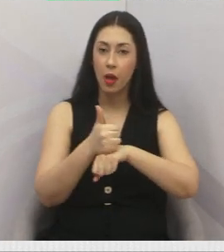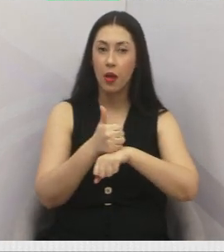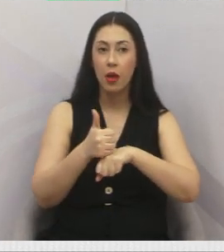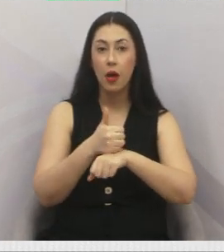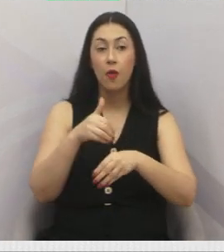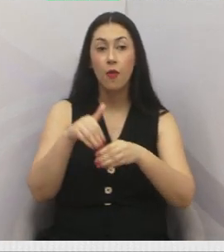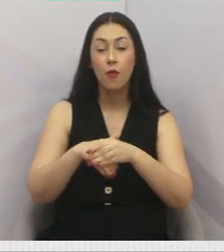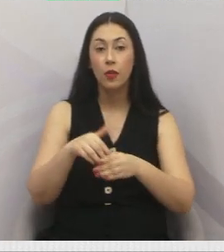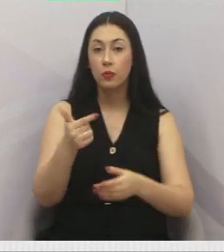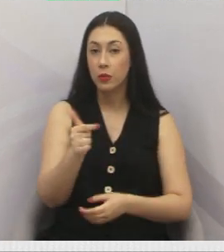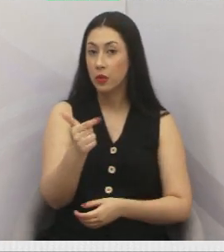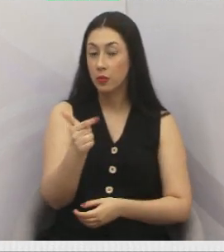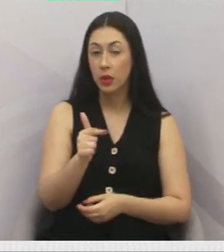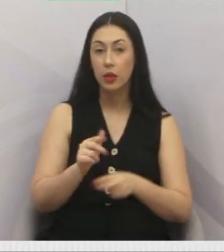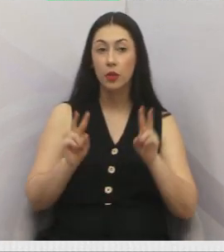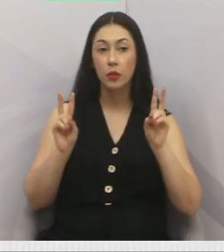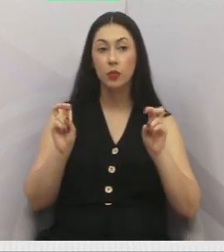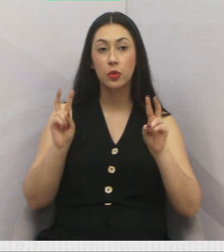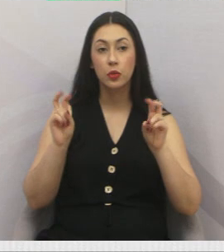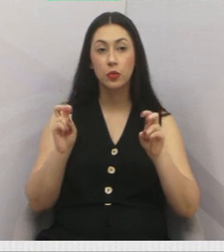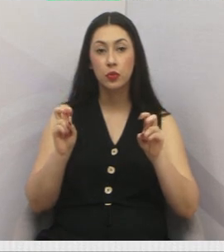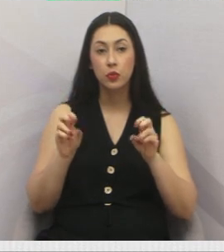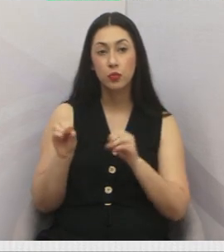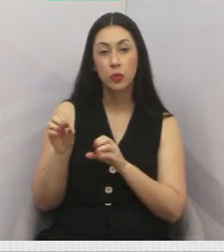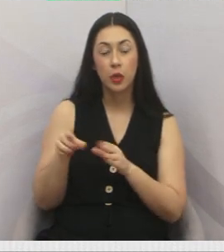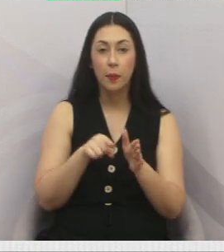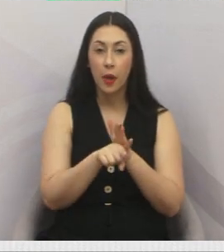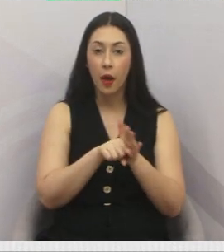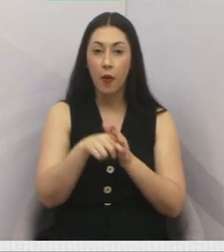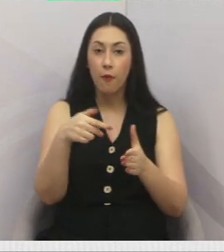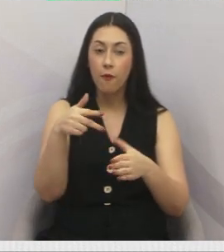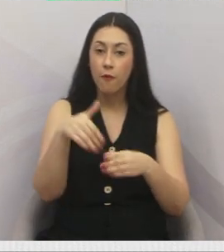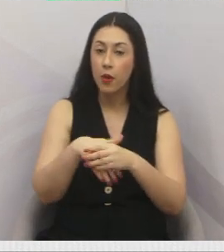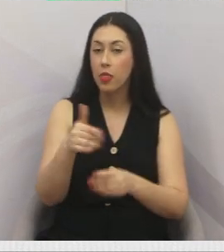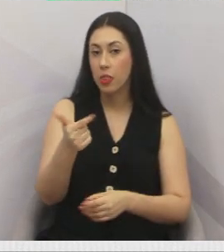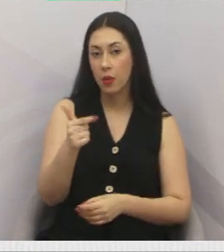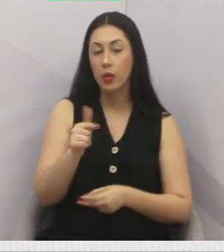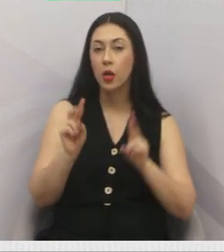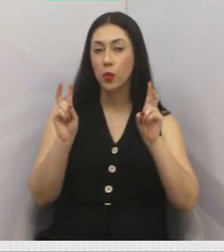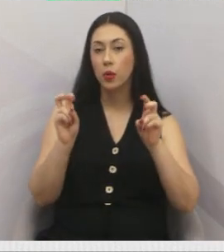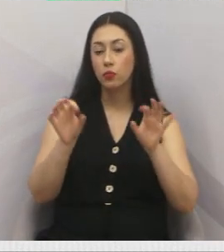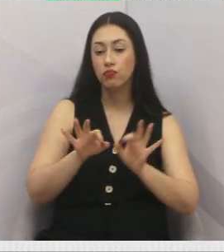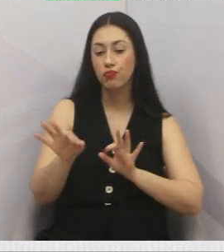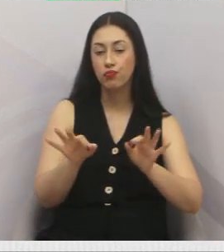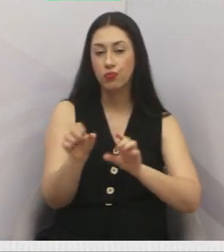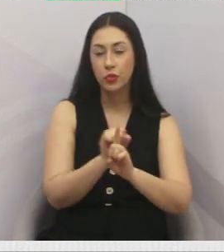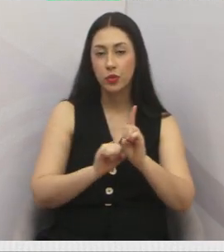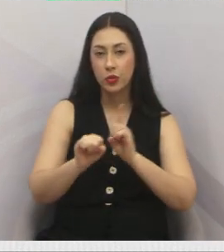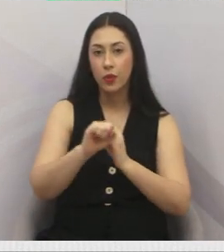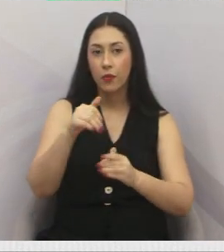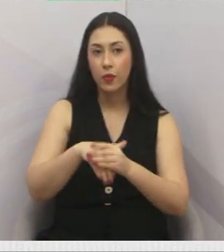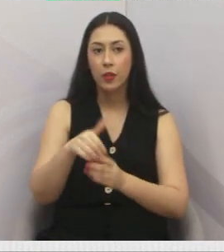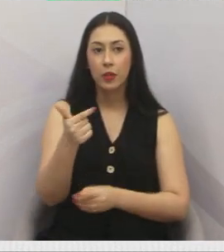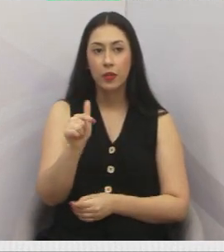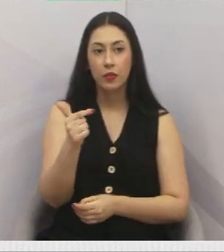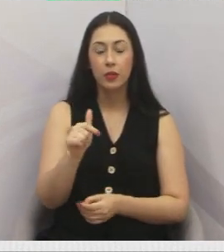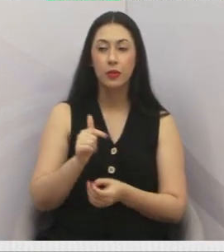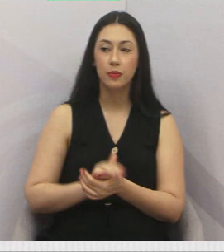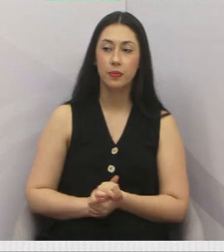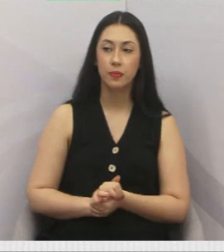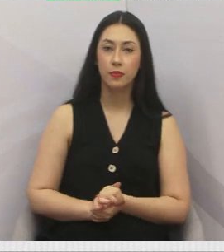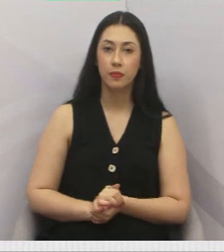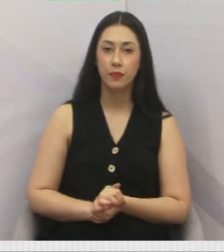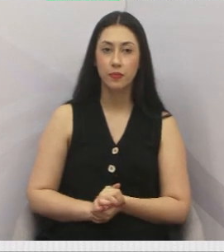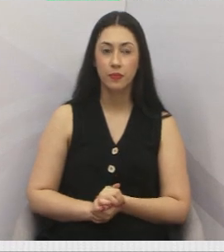profissionais. Voto em branco. Segmento entidades acadêmicas. Voto em branco. Segmento organização da sociedade civil. Voto em branco.